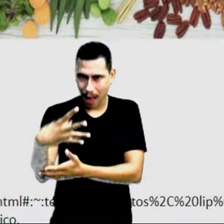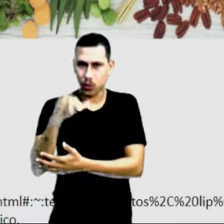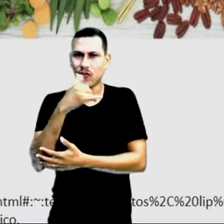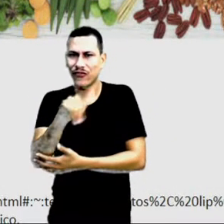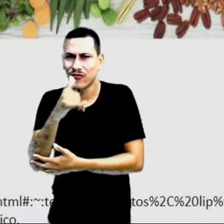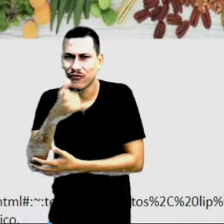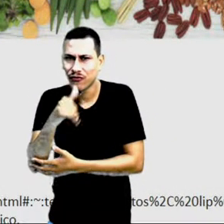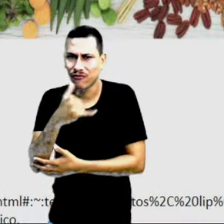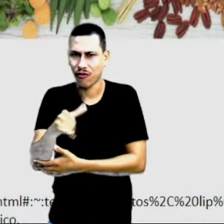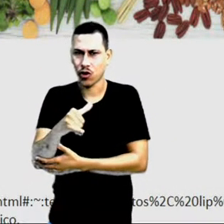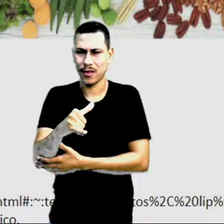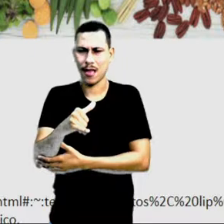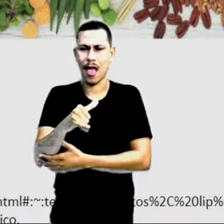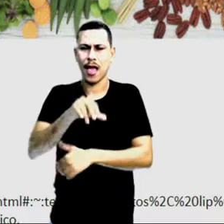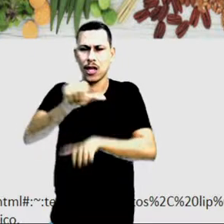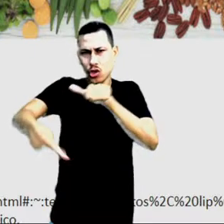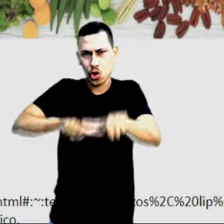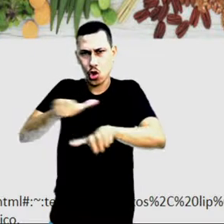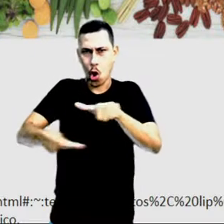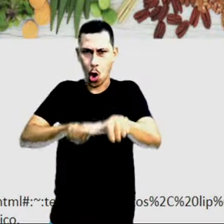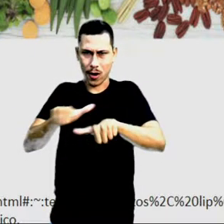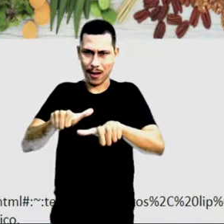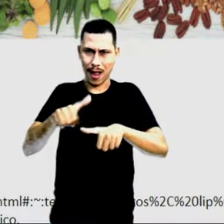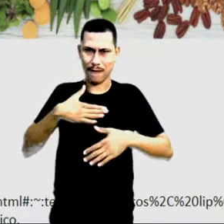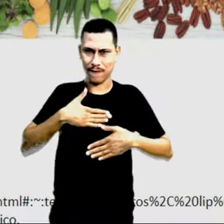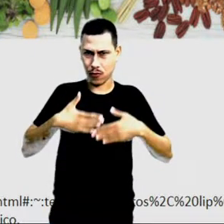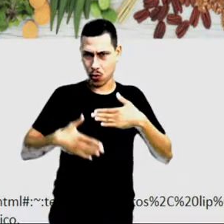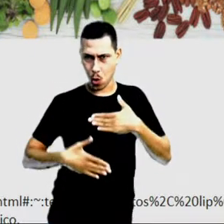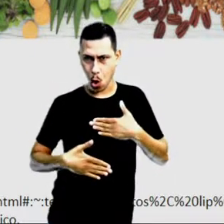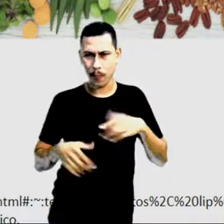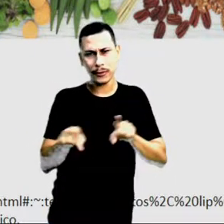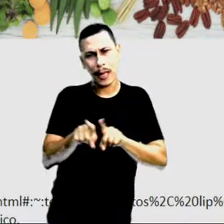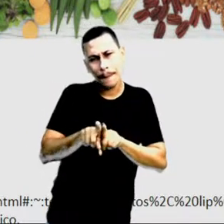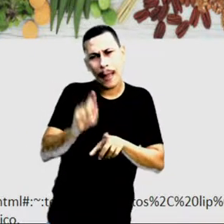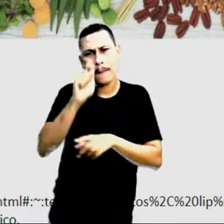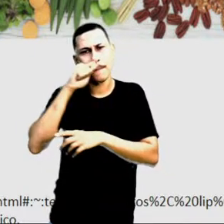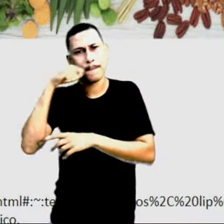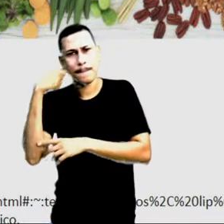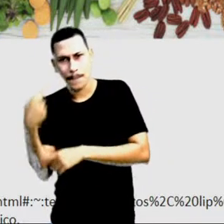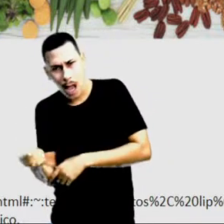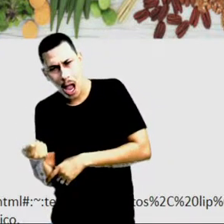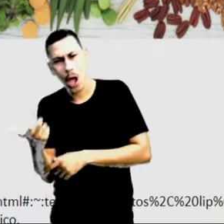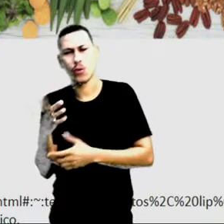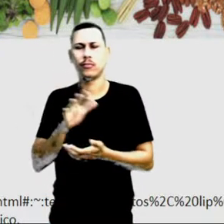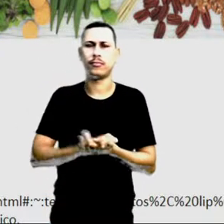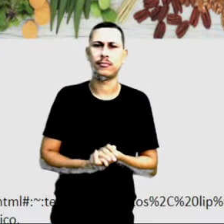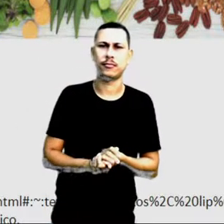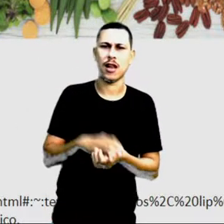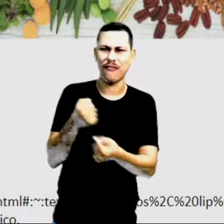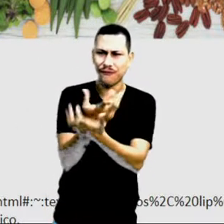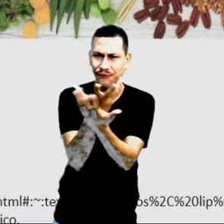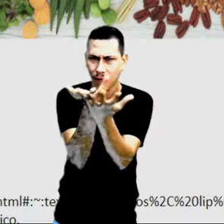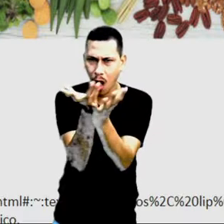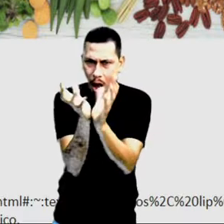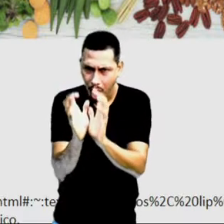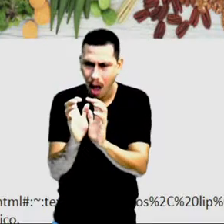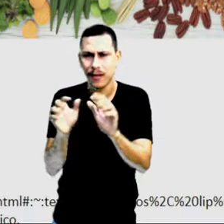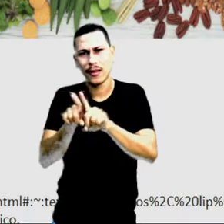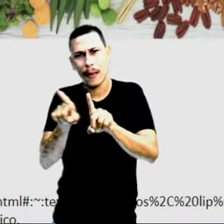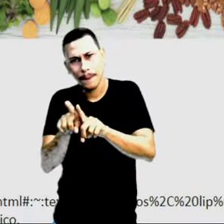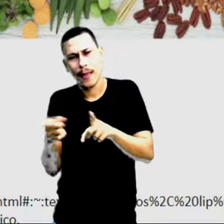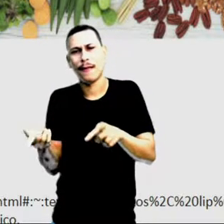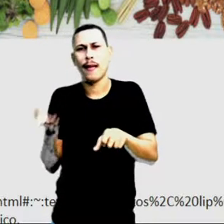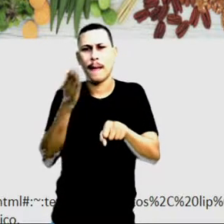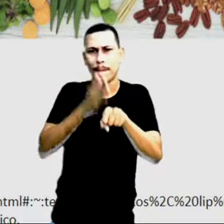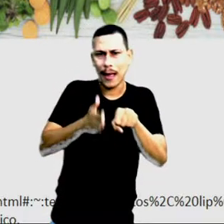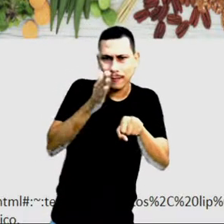às células do corpo. Eles estão também presentes nos pães, nas hortaliças, folhas, legumes,